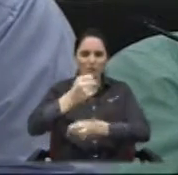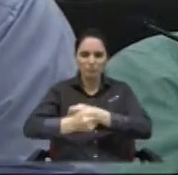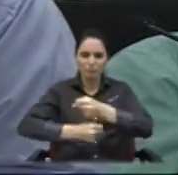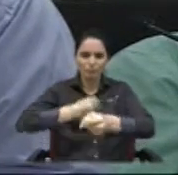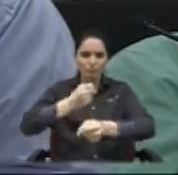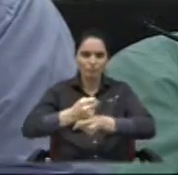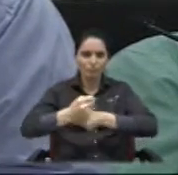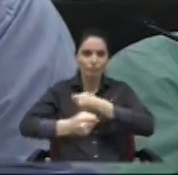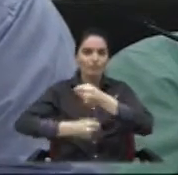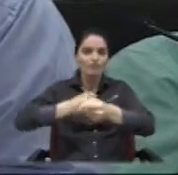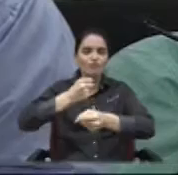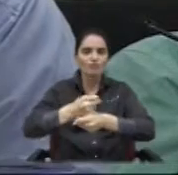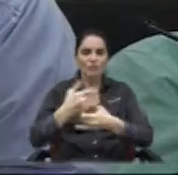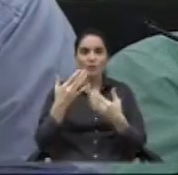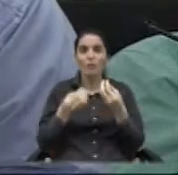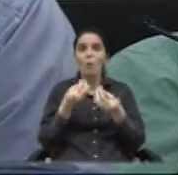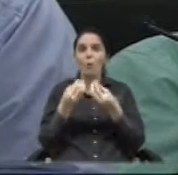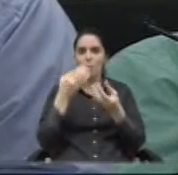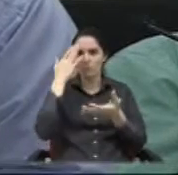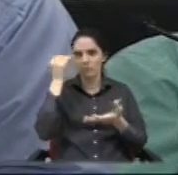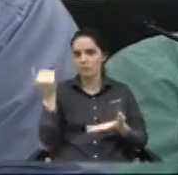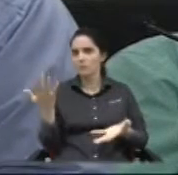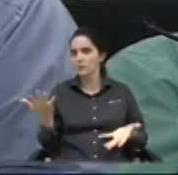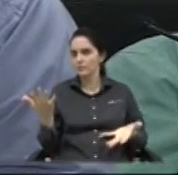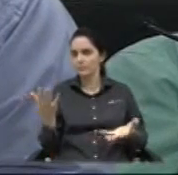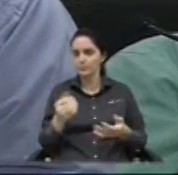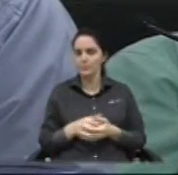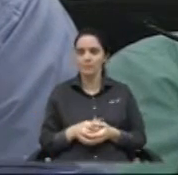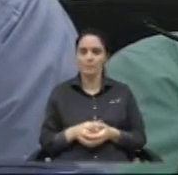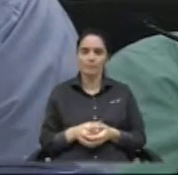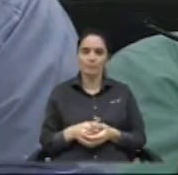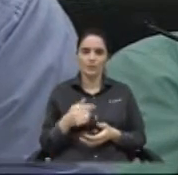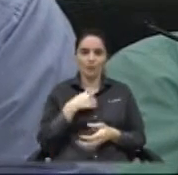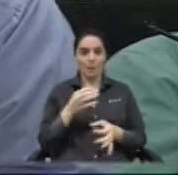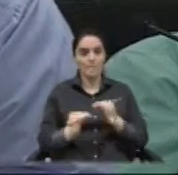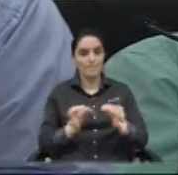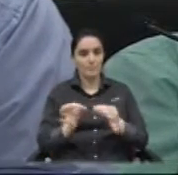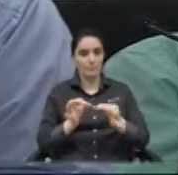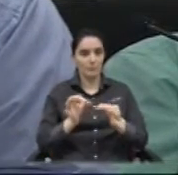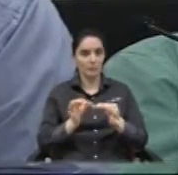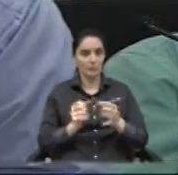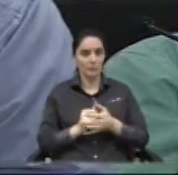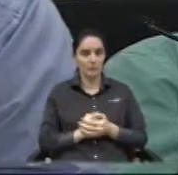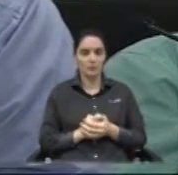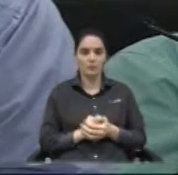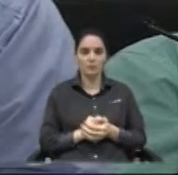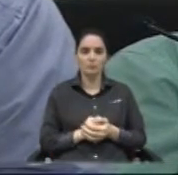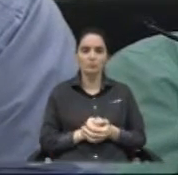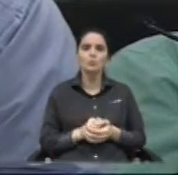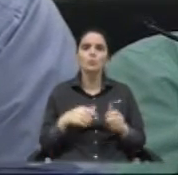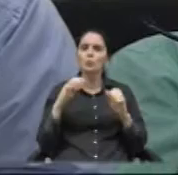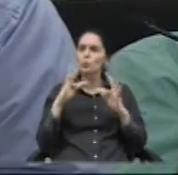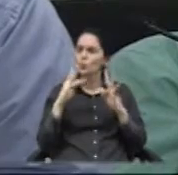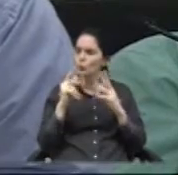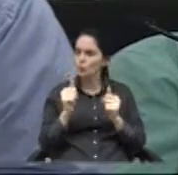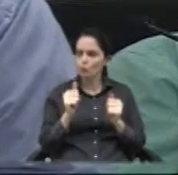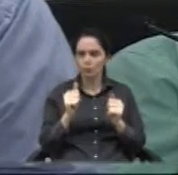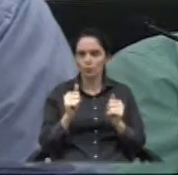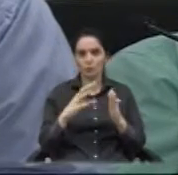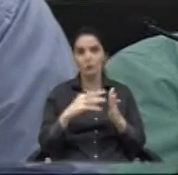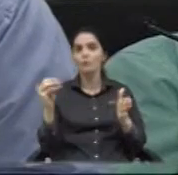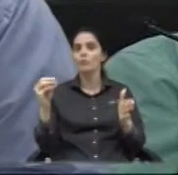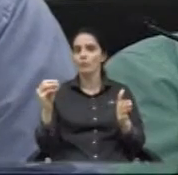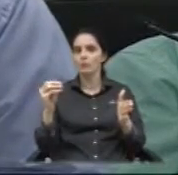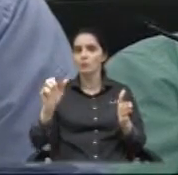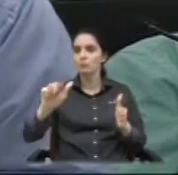feito? Então, é baseado nisso aí que a gente fez esse projeto para que seja todo fotografado. Aí sim é feito